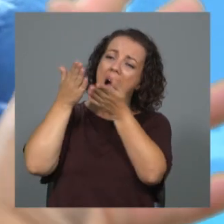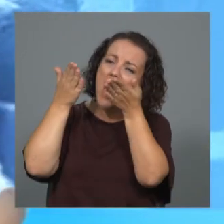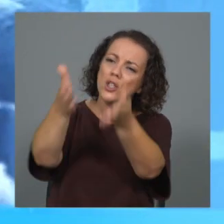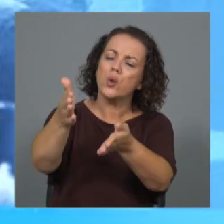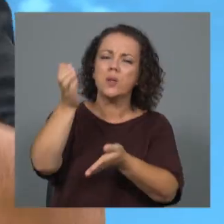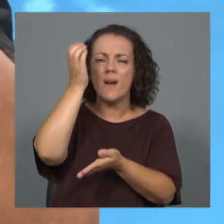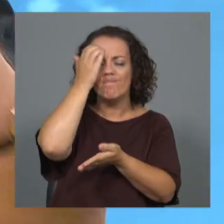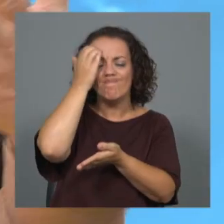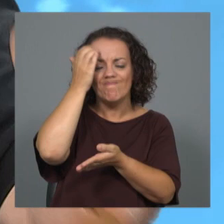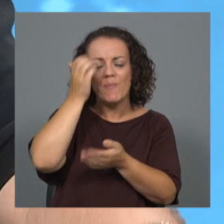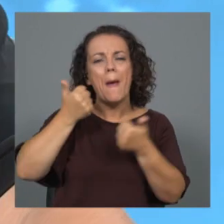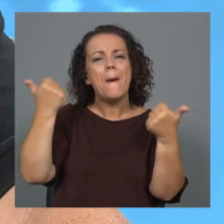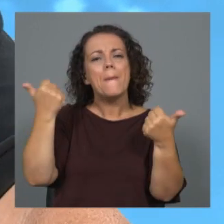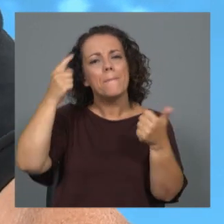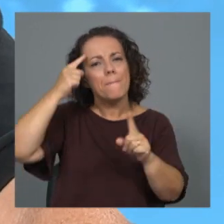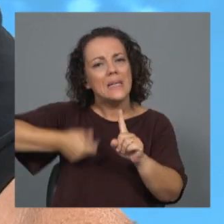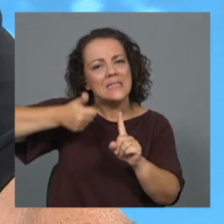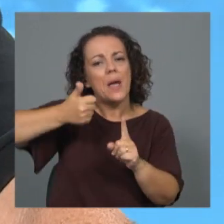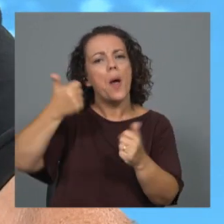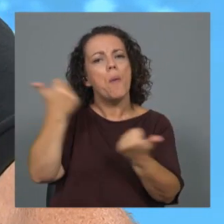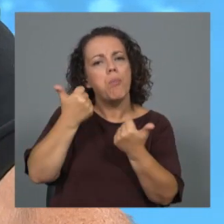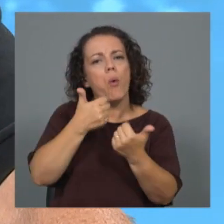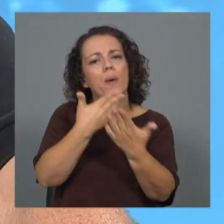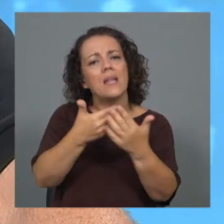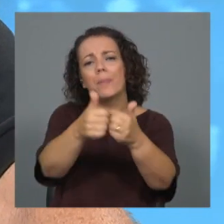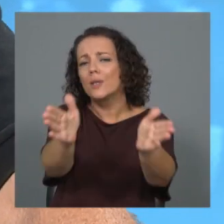façam políticas de bem comum.